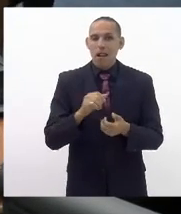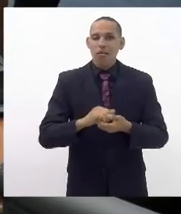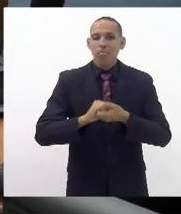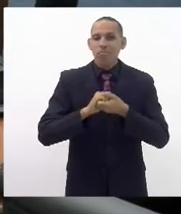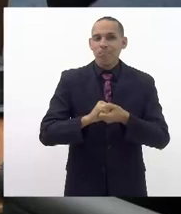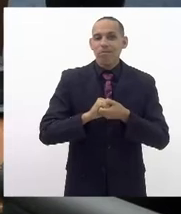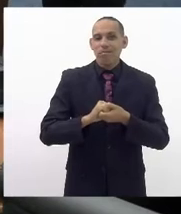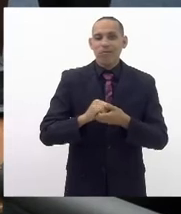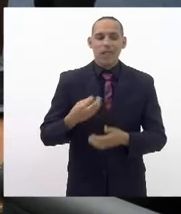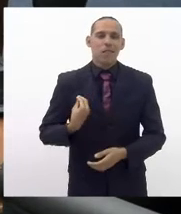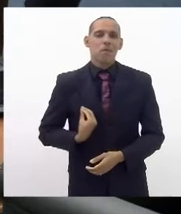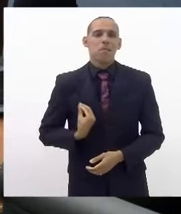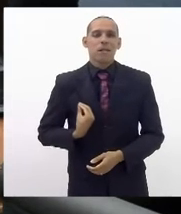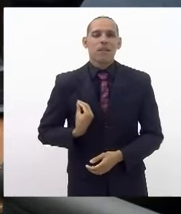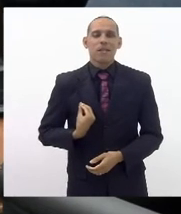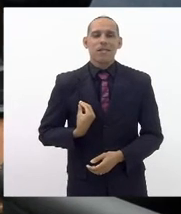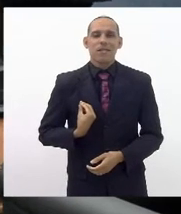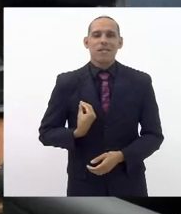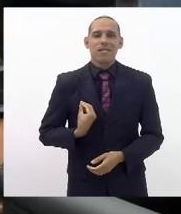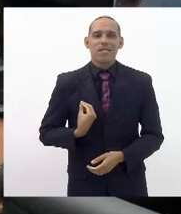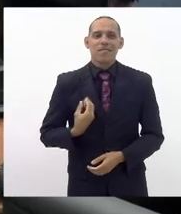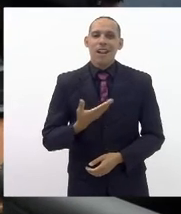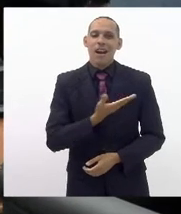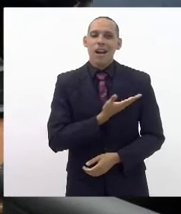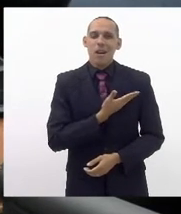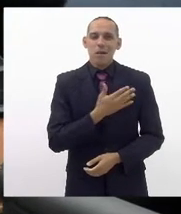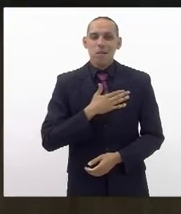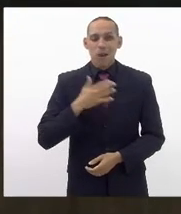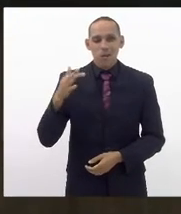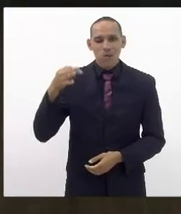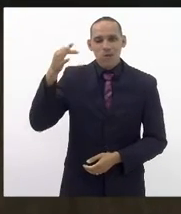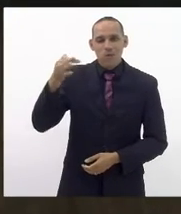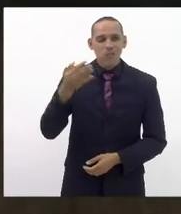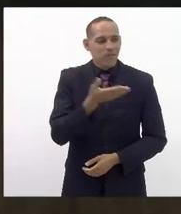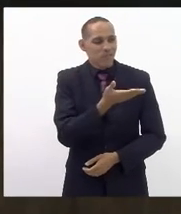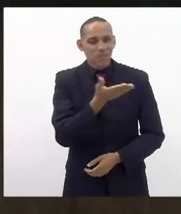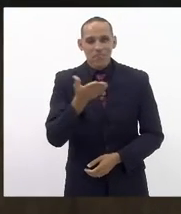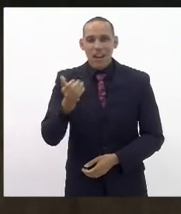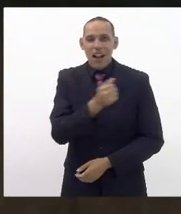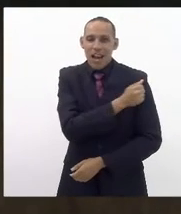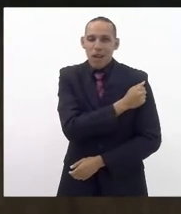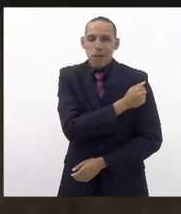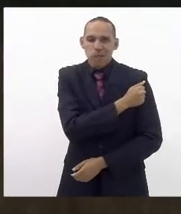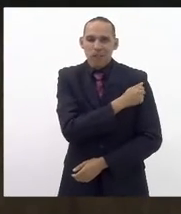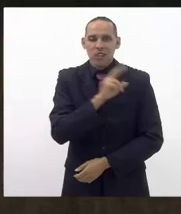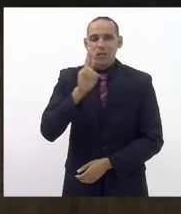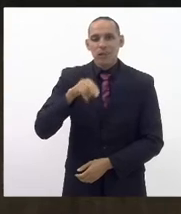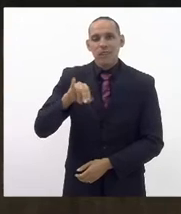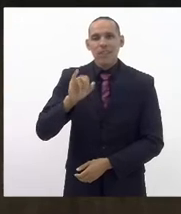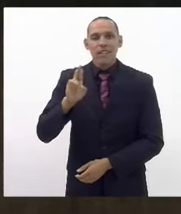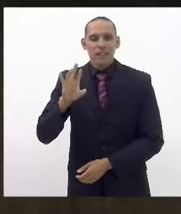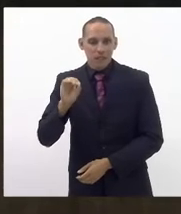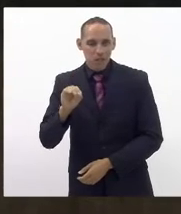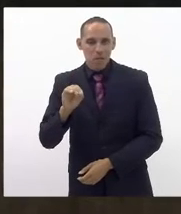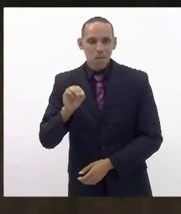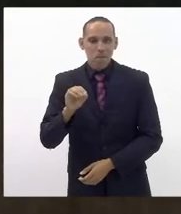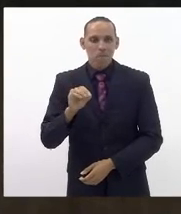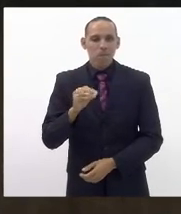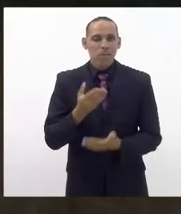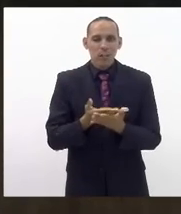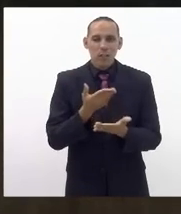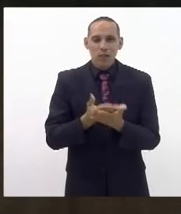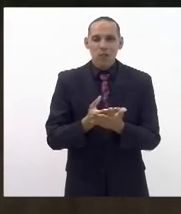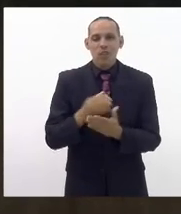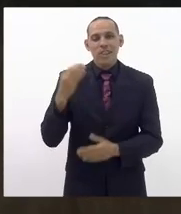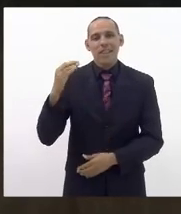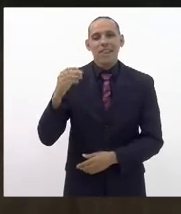a presença dos meus futuros colegas, estudantes de ciência política da Unirio. Bem-vindos,